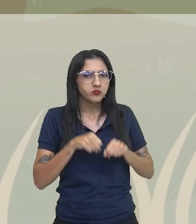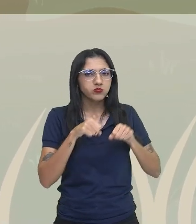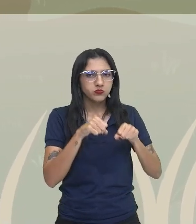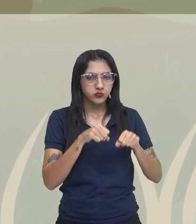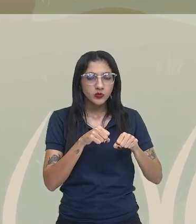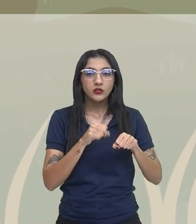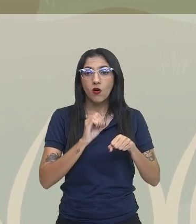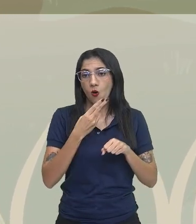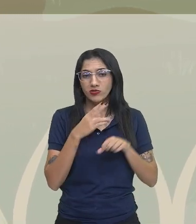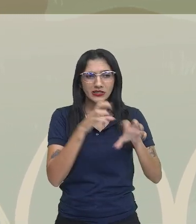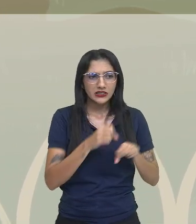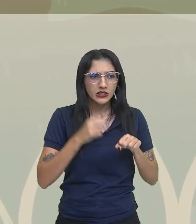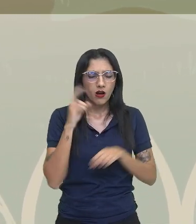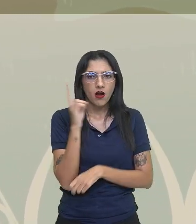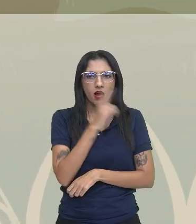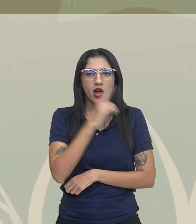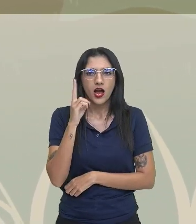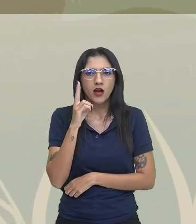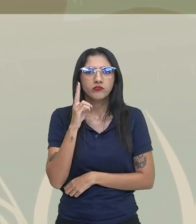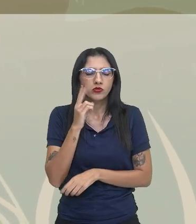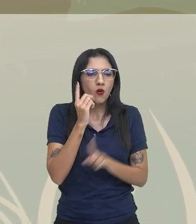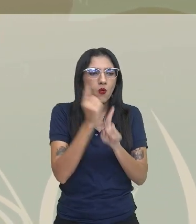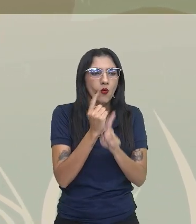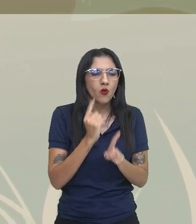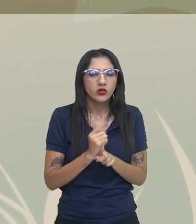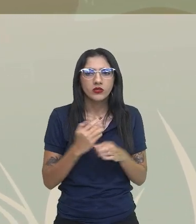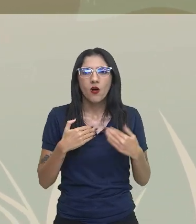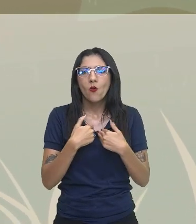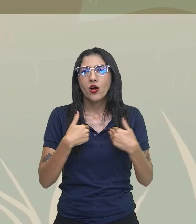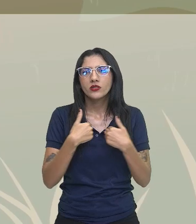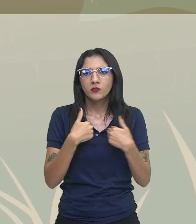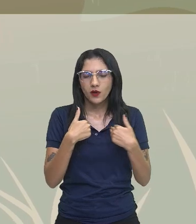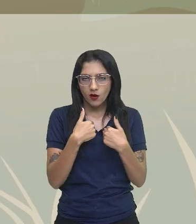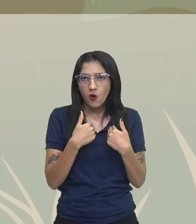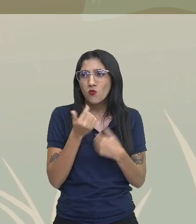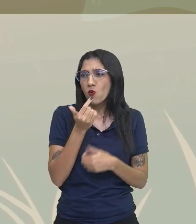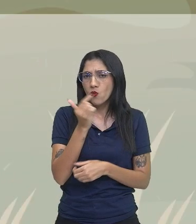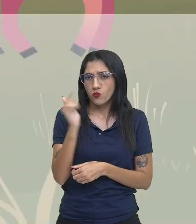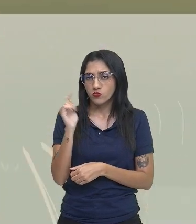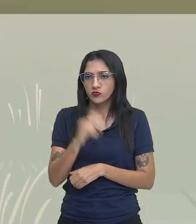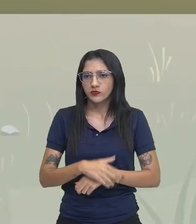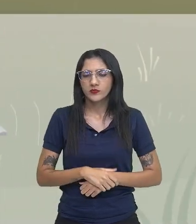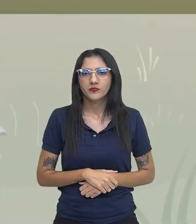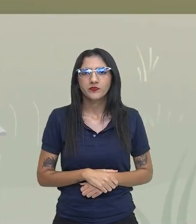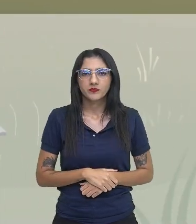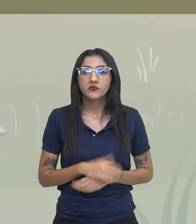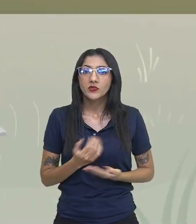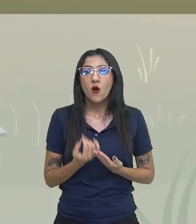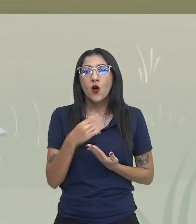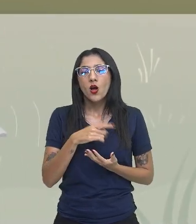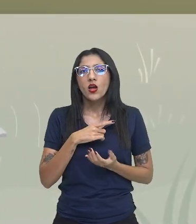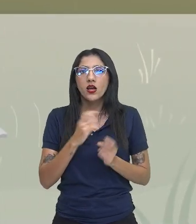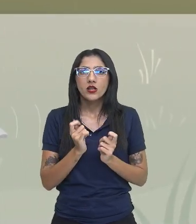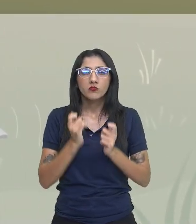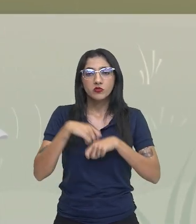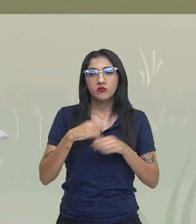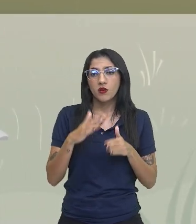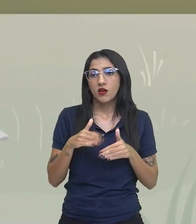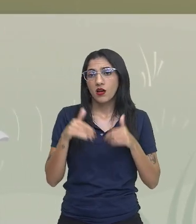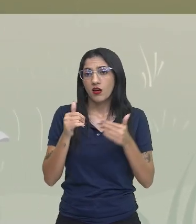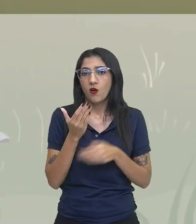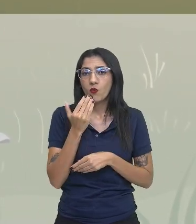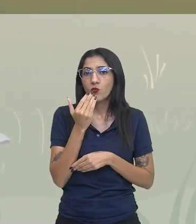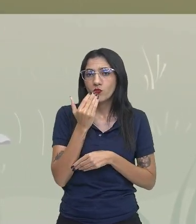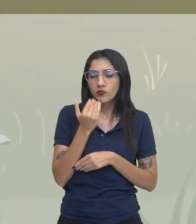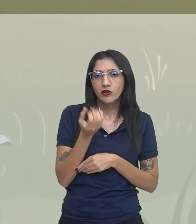chegar rapidamente aos restos de um animal maior abatido por outros predadores. Isso resultava em mais comida,